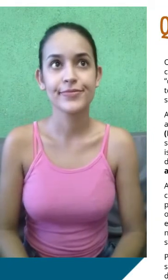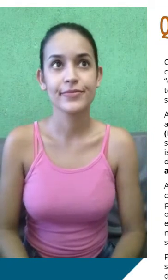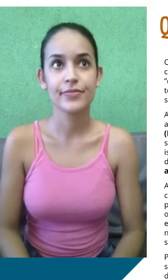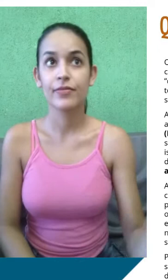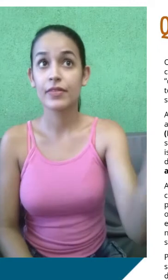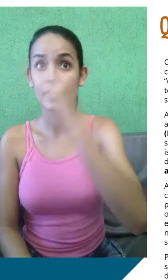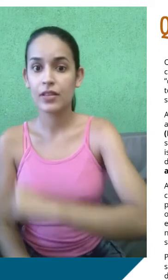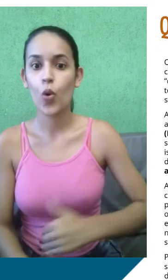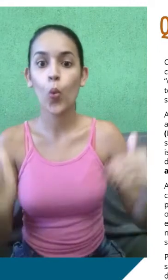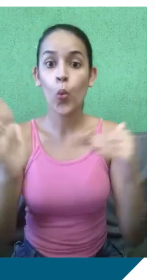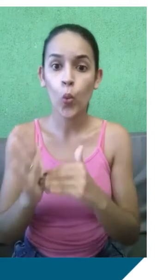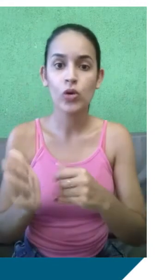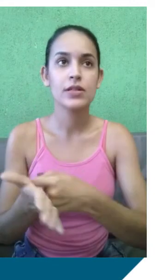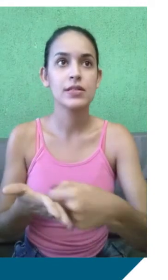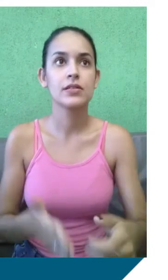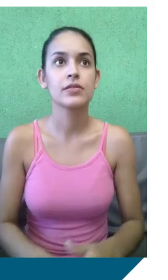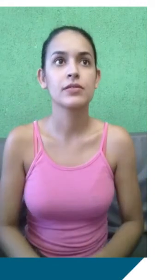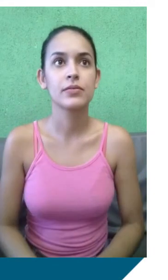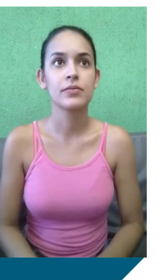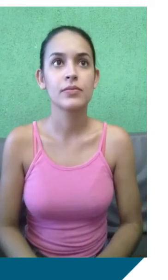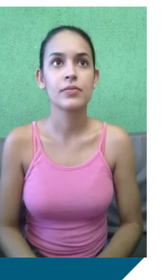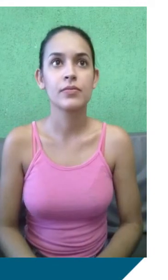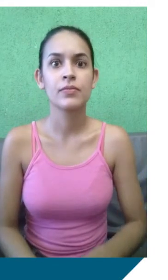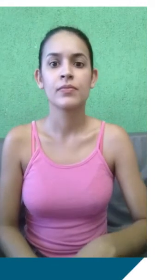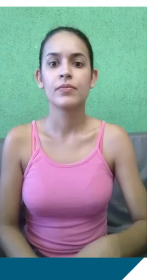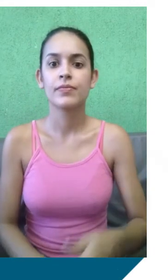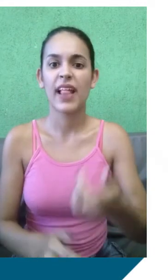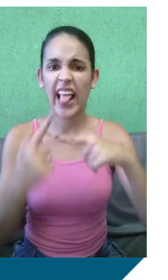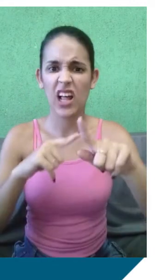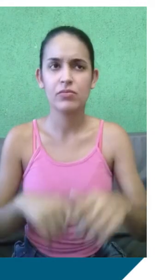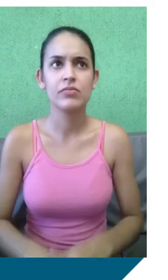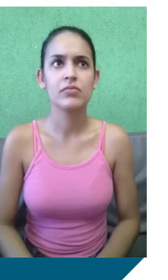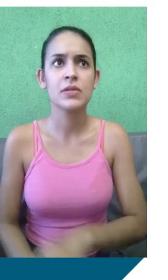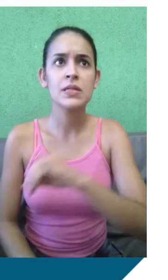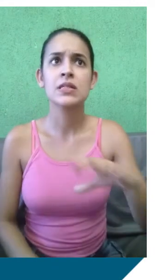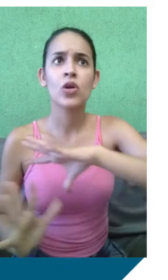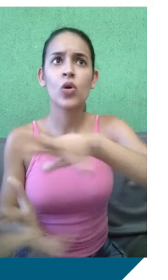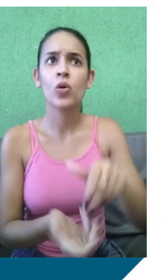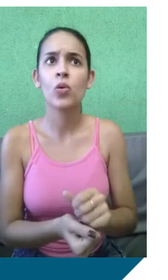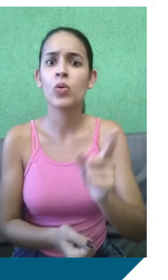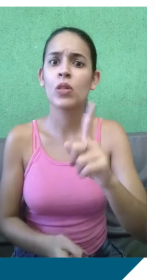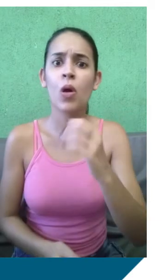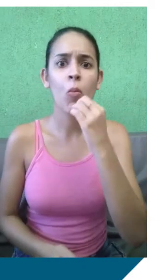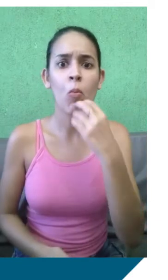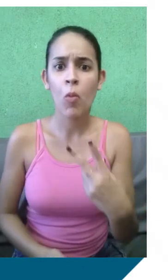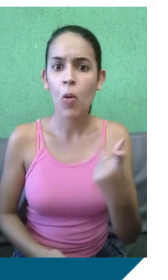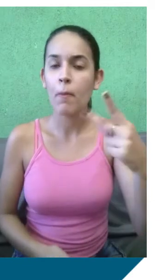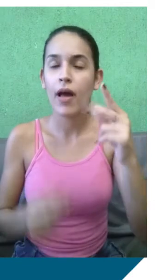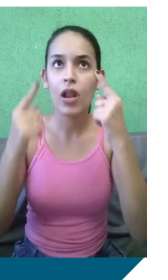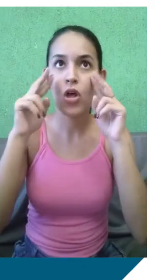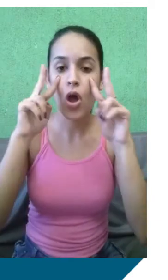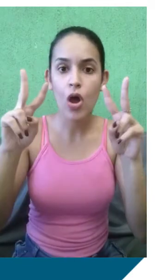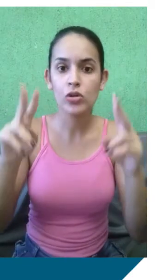consultar. Vamos à nossa última questão. Reclame. Se o mundo não vai bem a seus